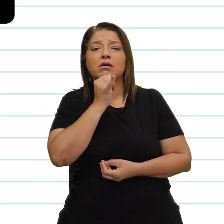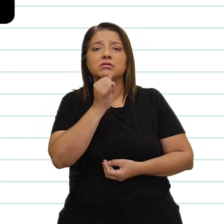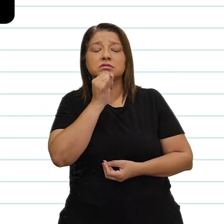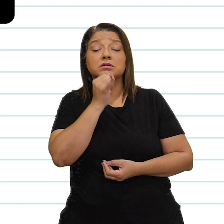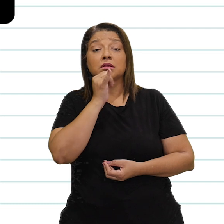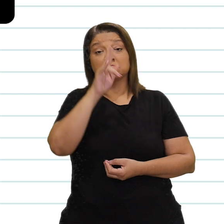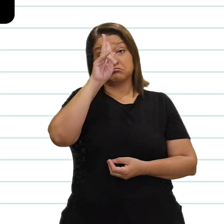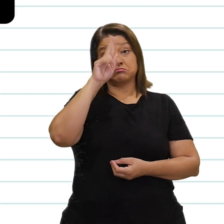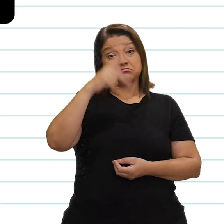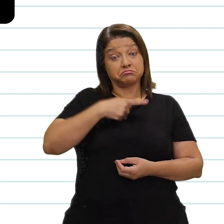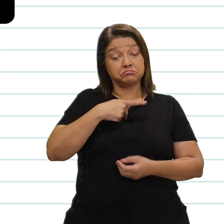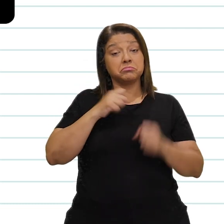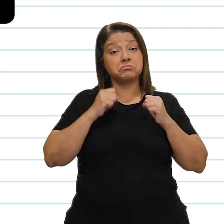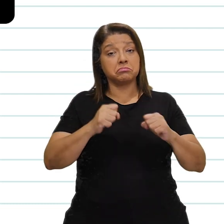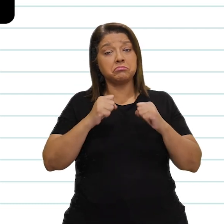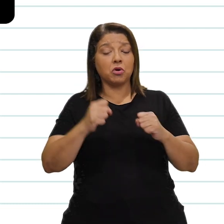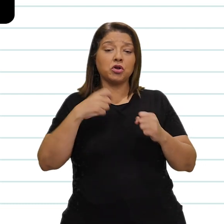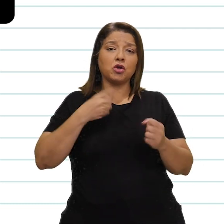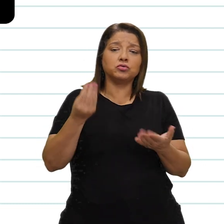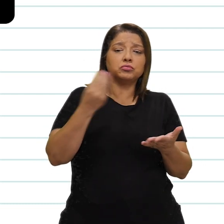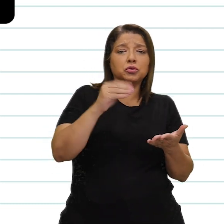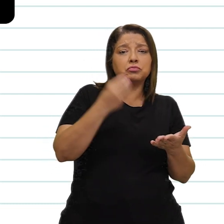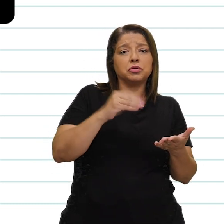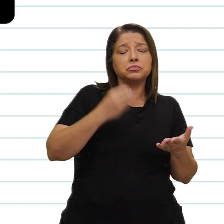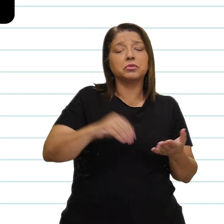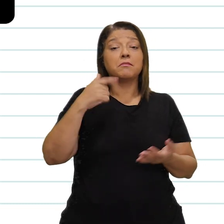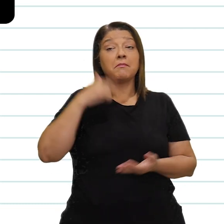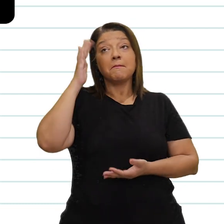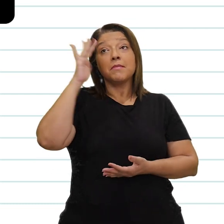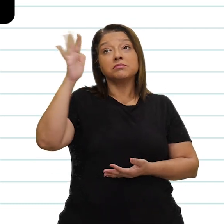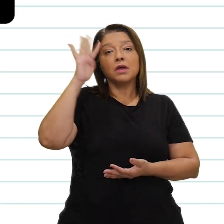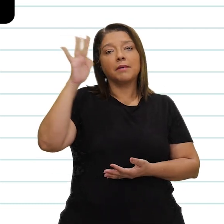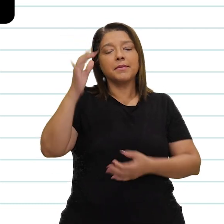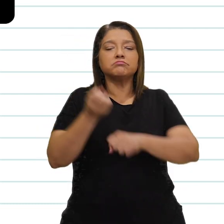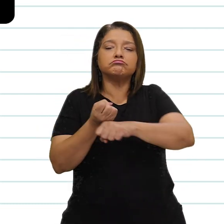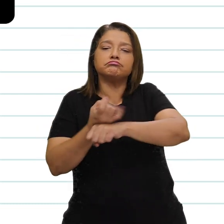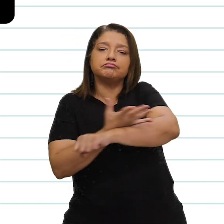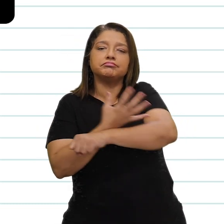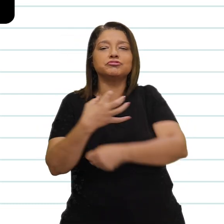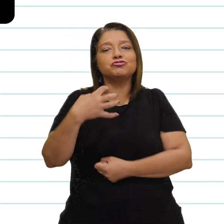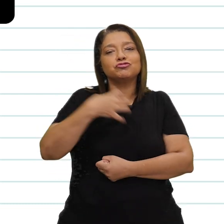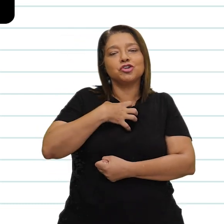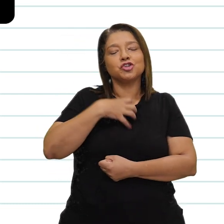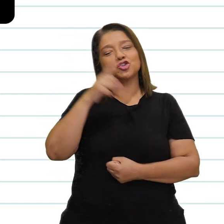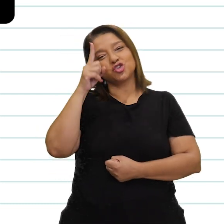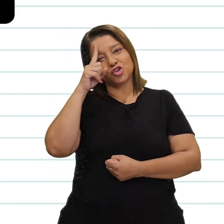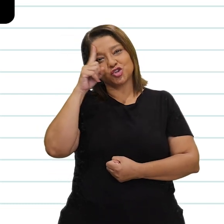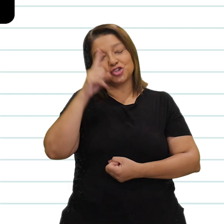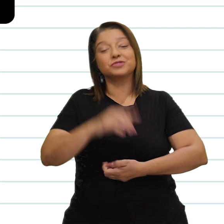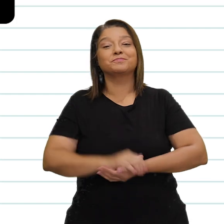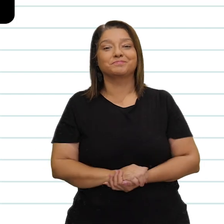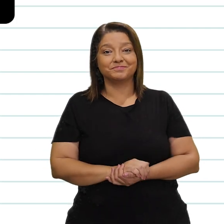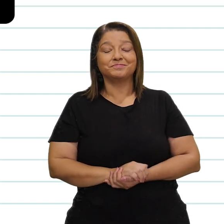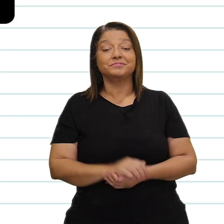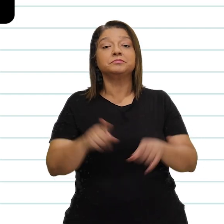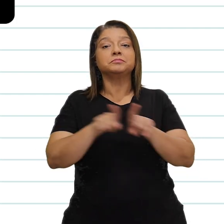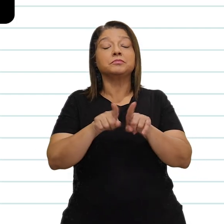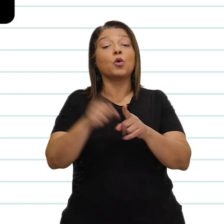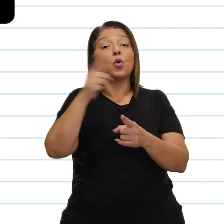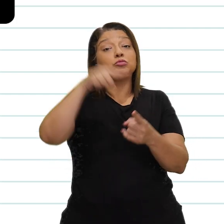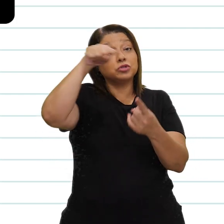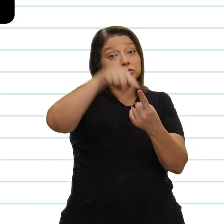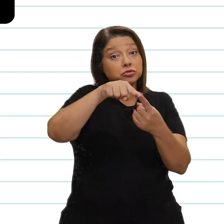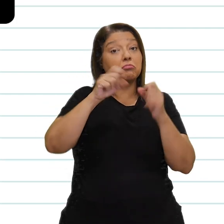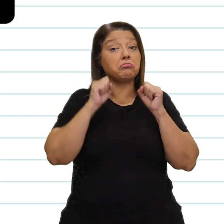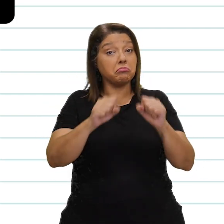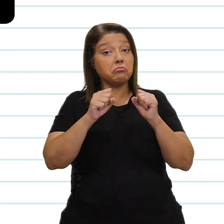diário pessoal, em que se registram os pensamentos e sentimentos de cada dia. Diário de